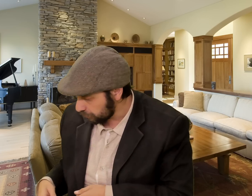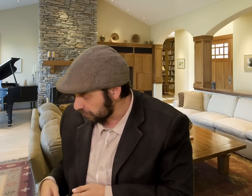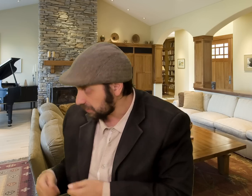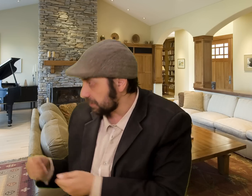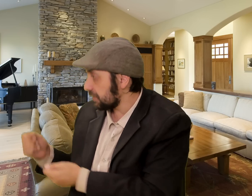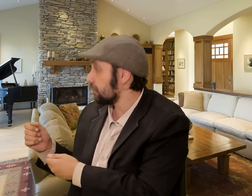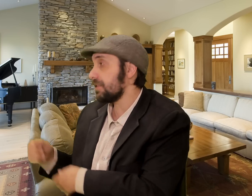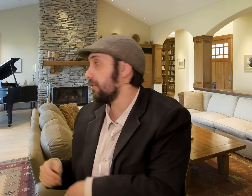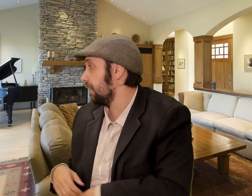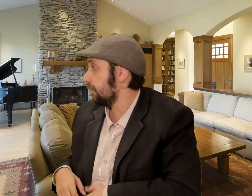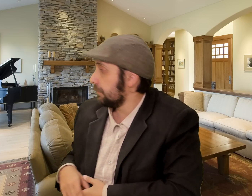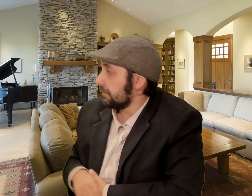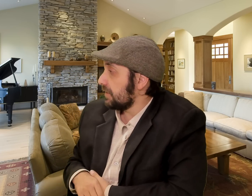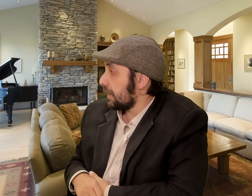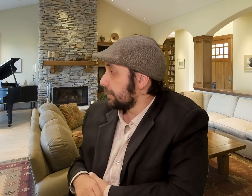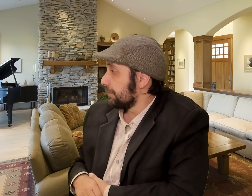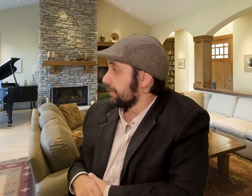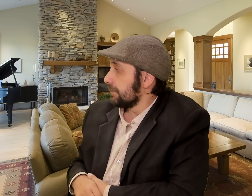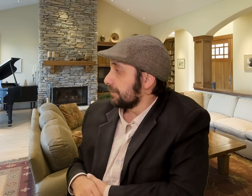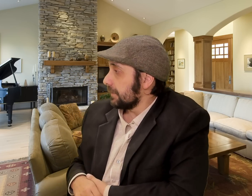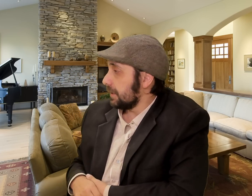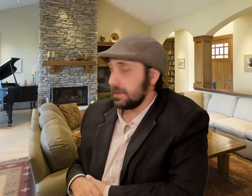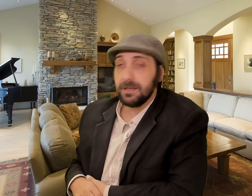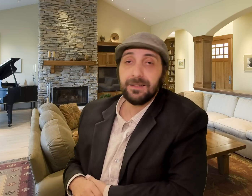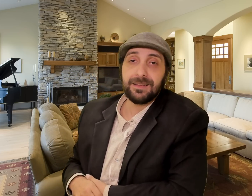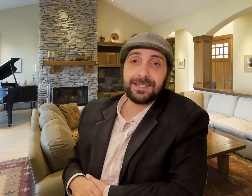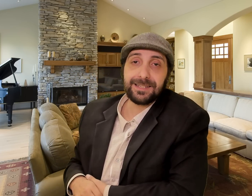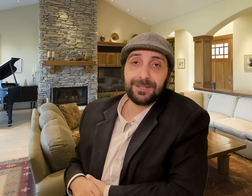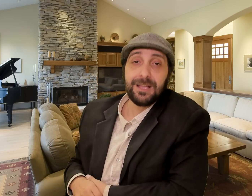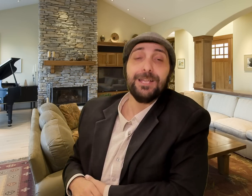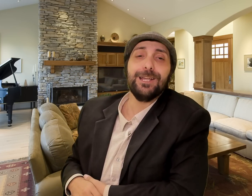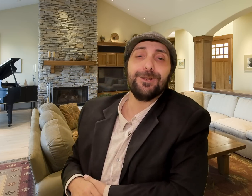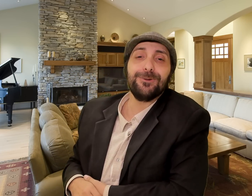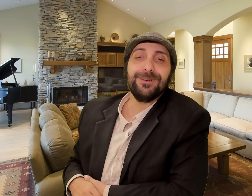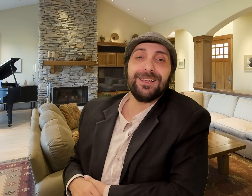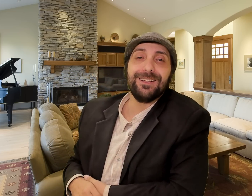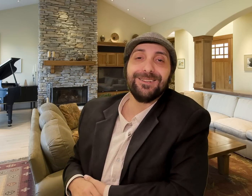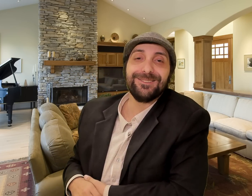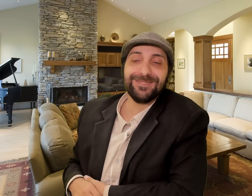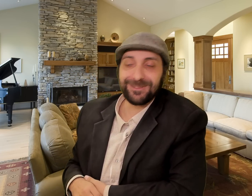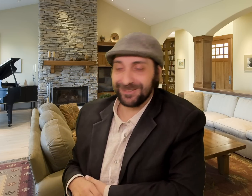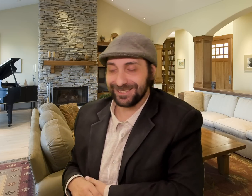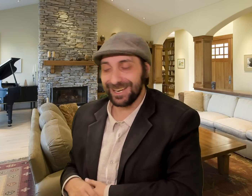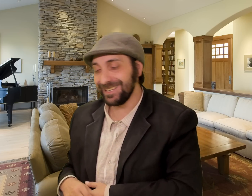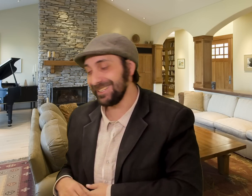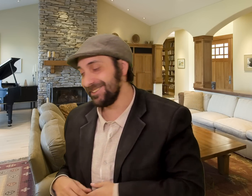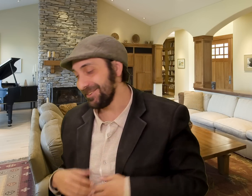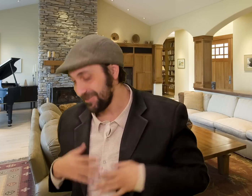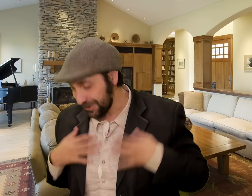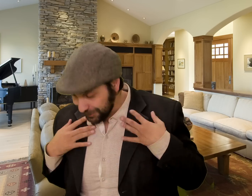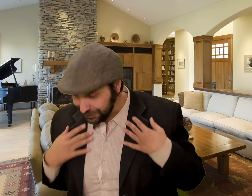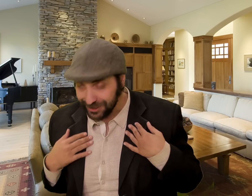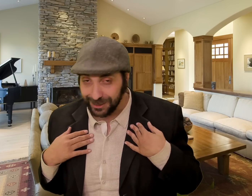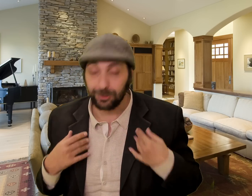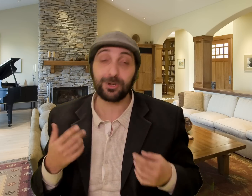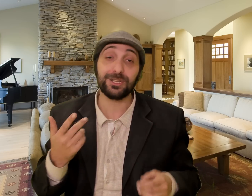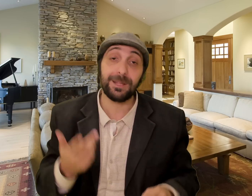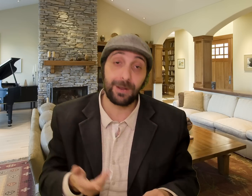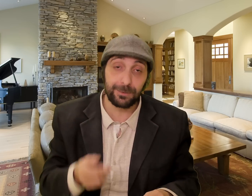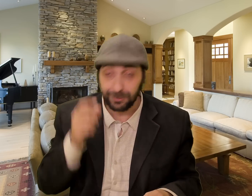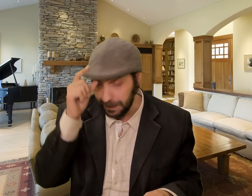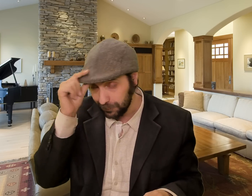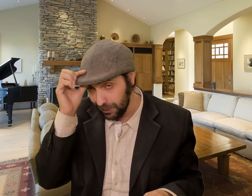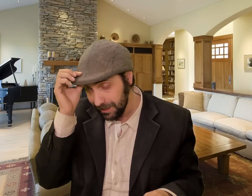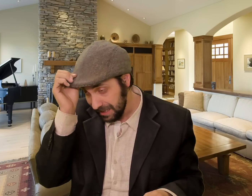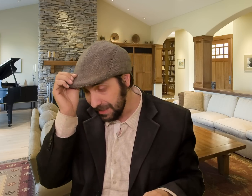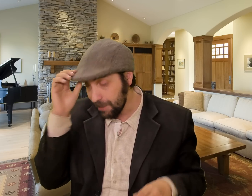perguntas os meninos não interferiu tá certo e Lula Lula foi traído eu tô dizendo eu tô